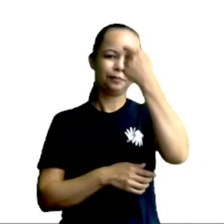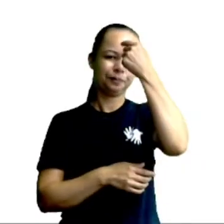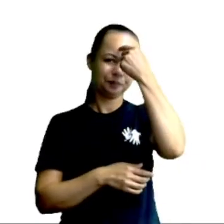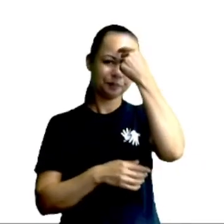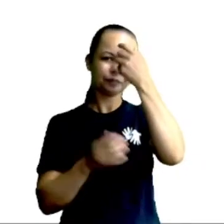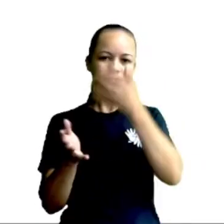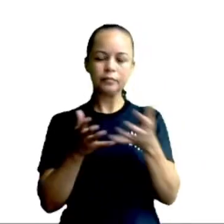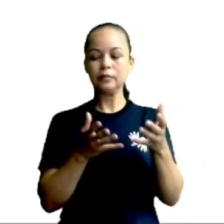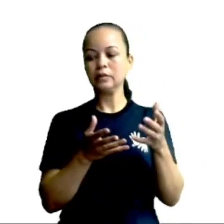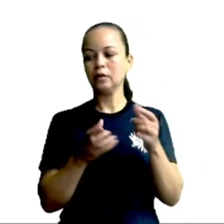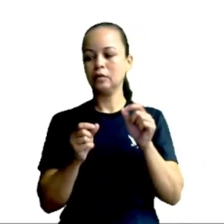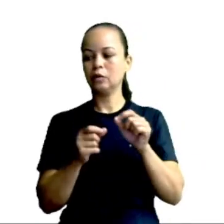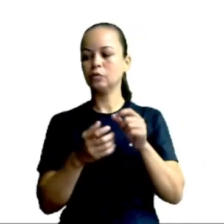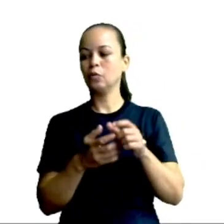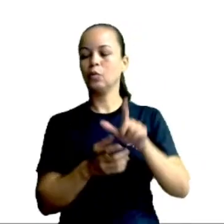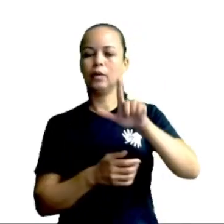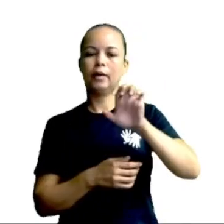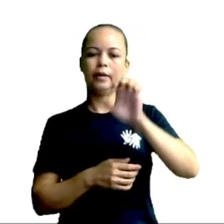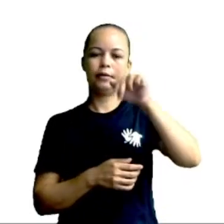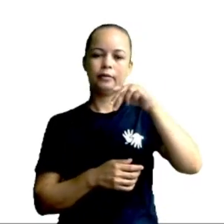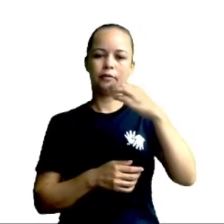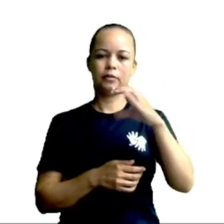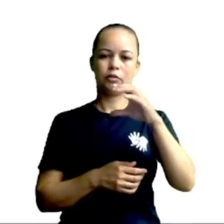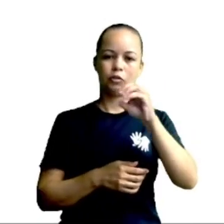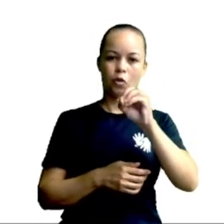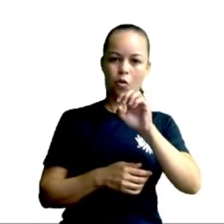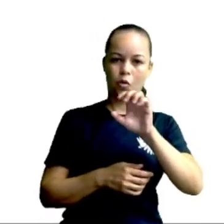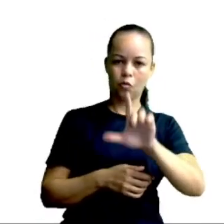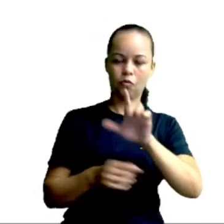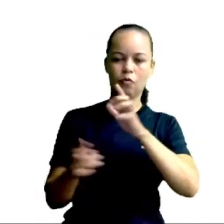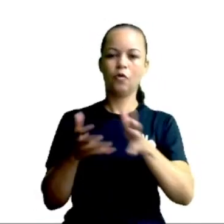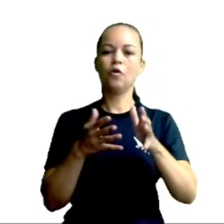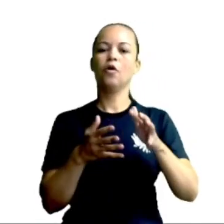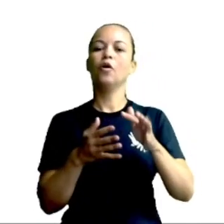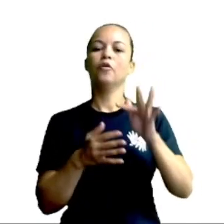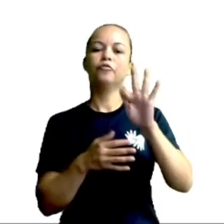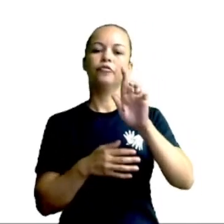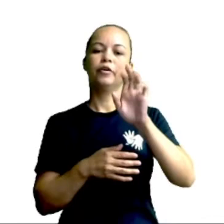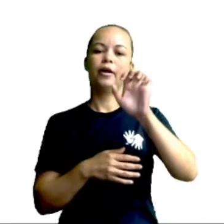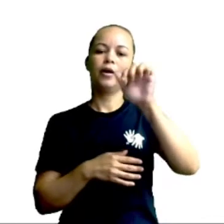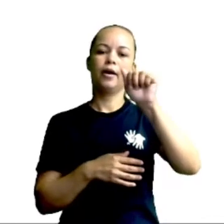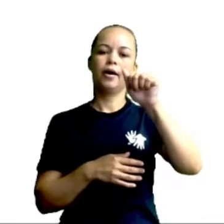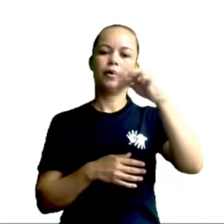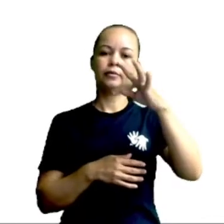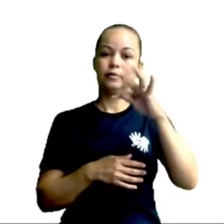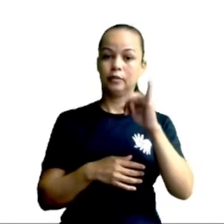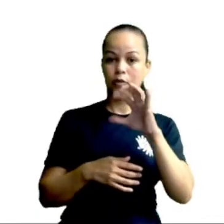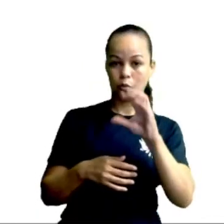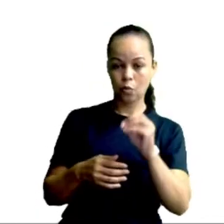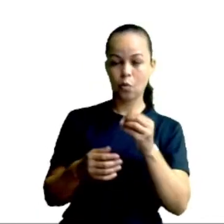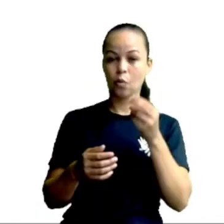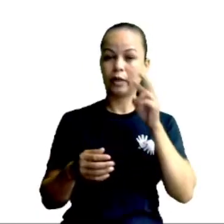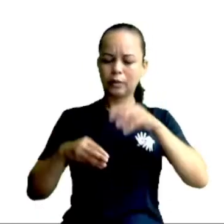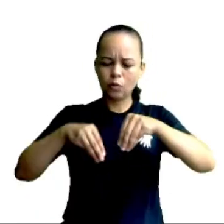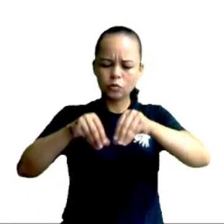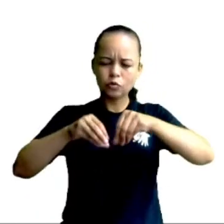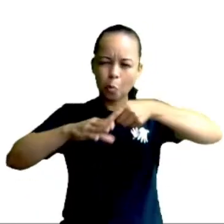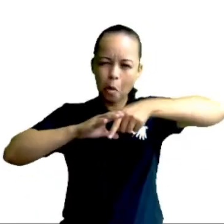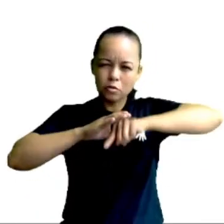nível médio do lençol freático, que é a poluição, né, das águas que estão aí no subsolo, gente, que a gente não consegue